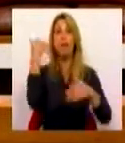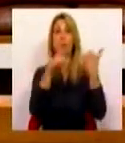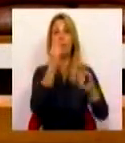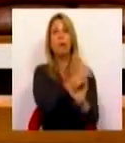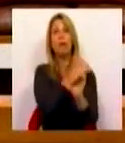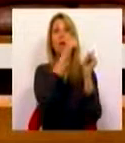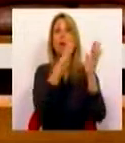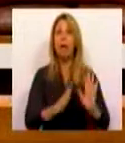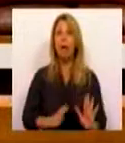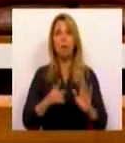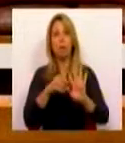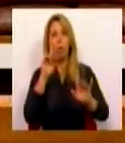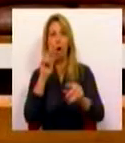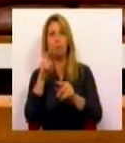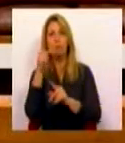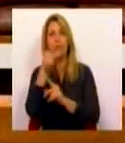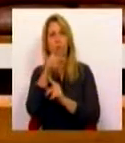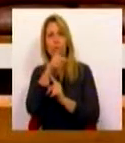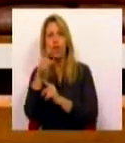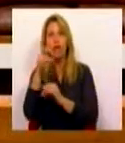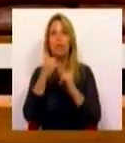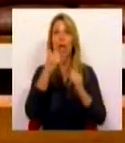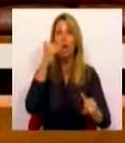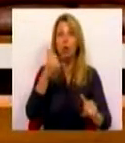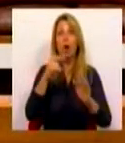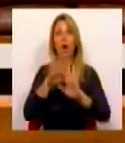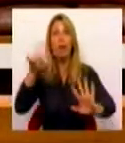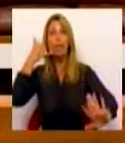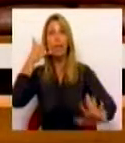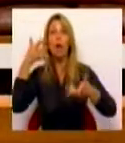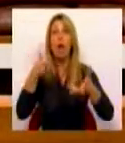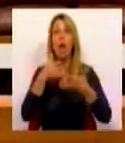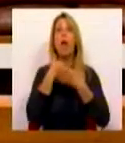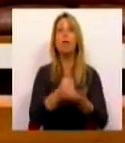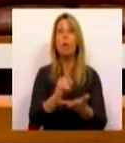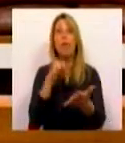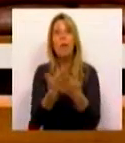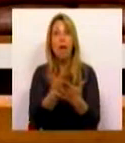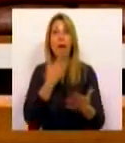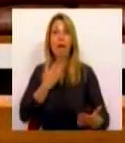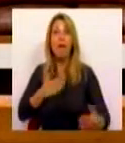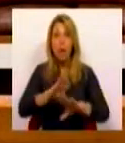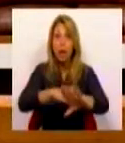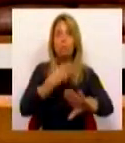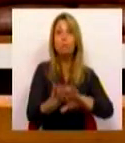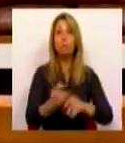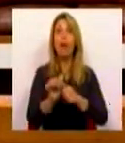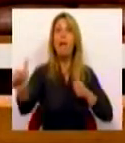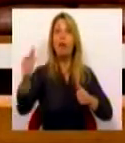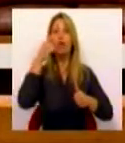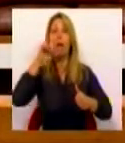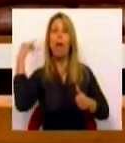à vigilância eletrónica e à teleassistência para tornar mais eficaz o afastamento dos agressores. Este tipo de